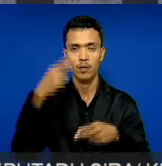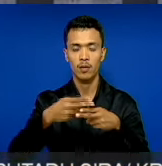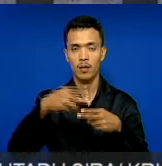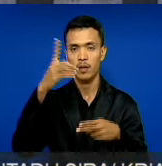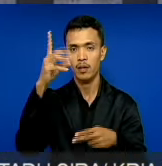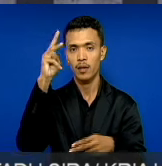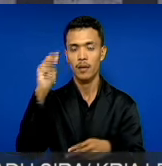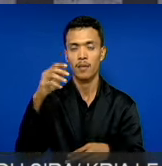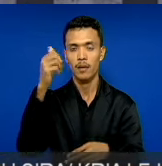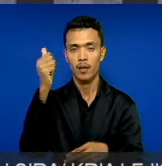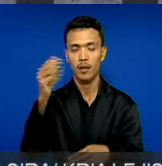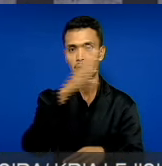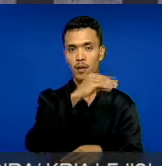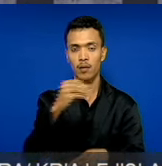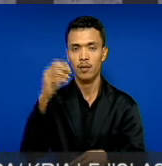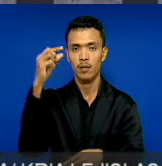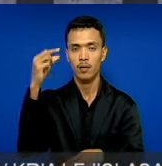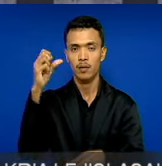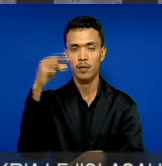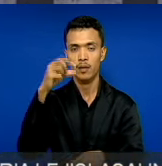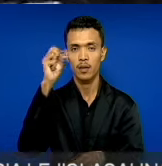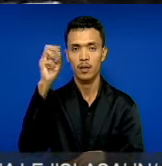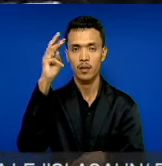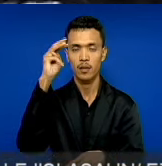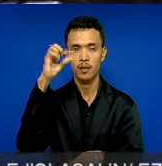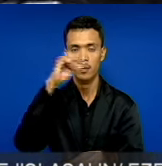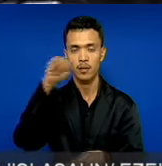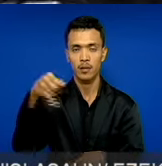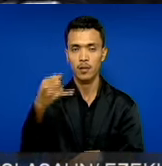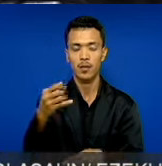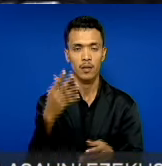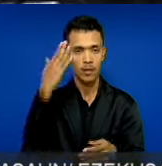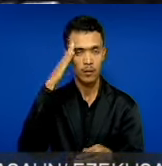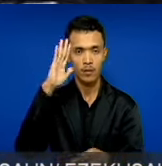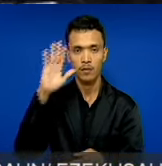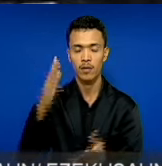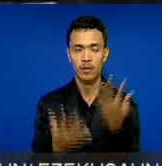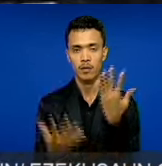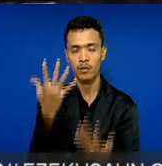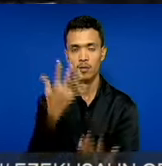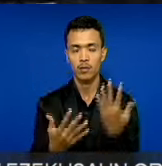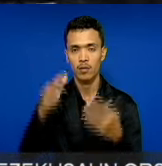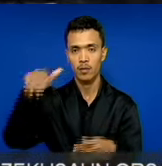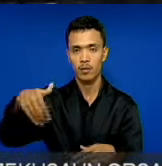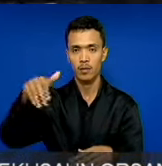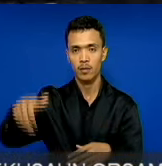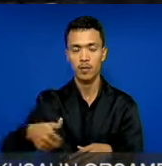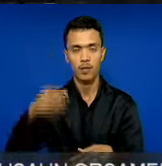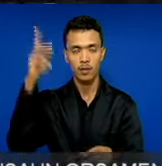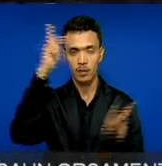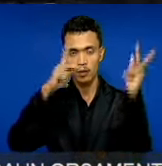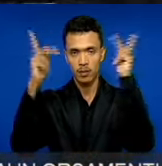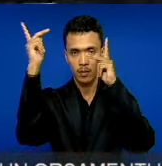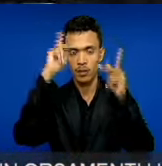DM A no ZSG, nebe desconfia sua escavator. No caso ne resista ona ihe ministério público ho